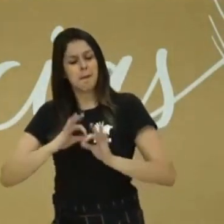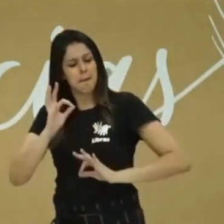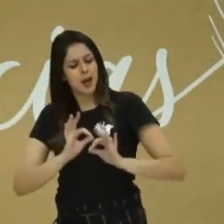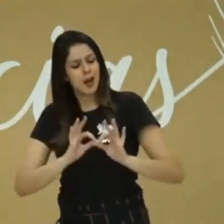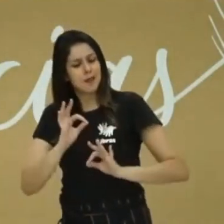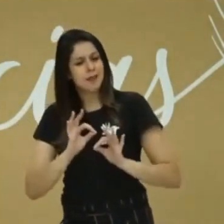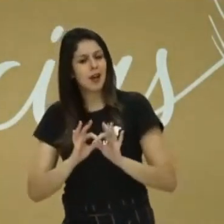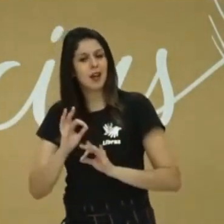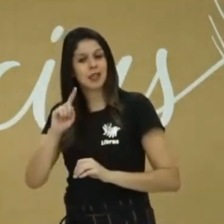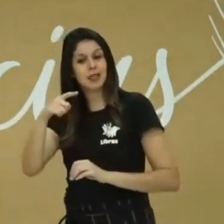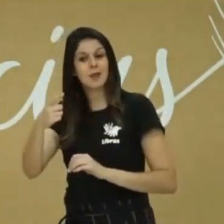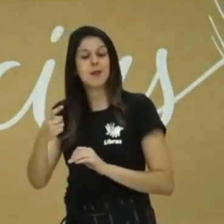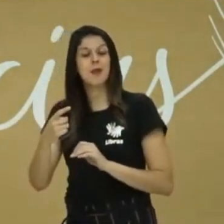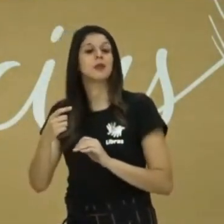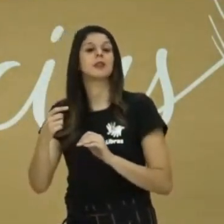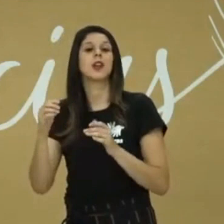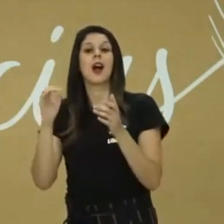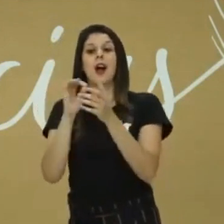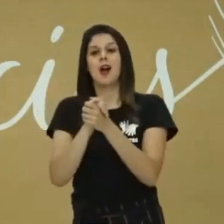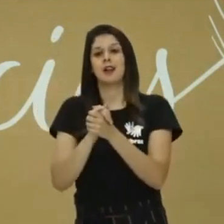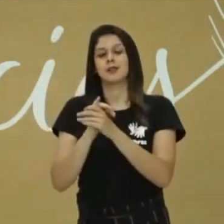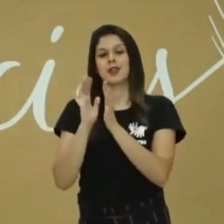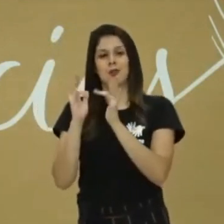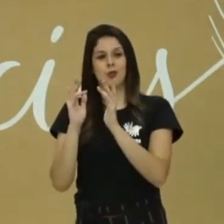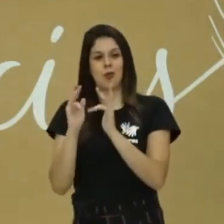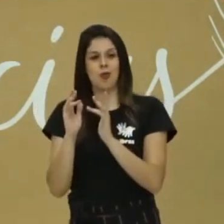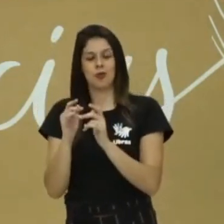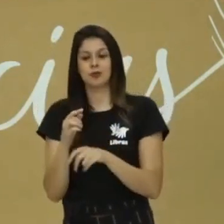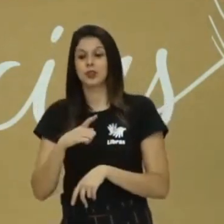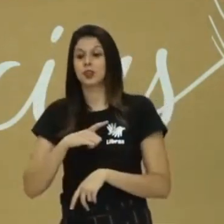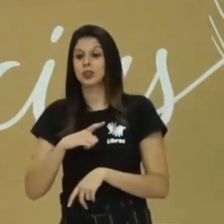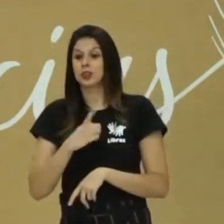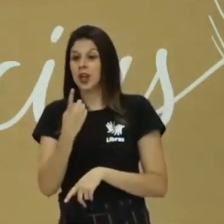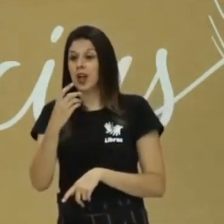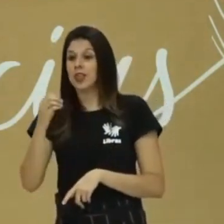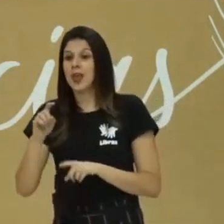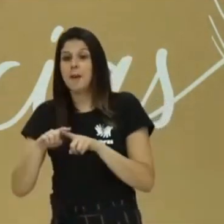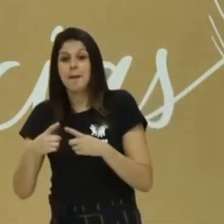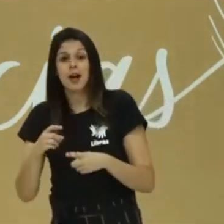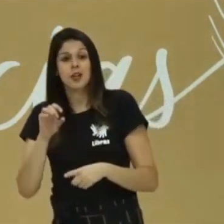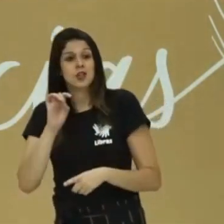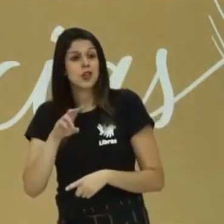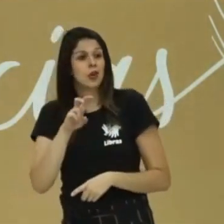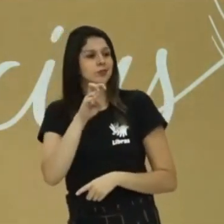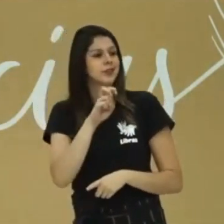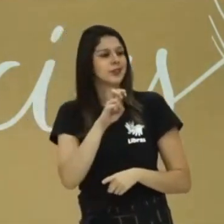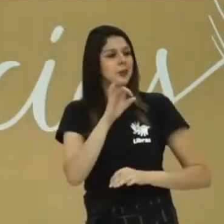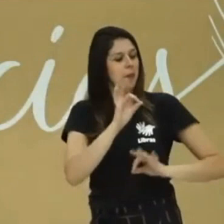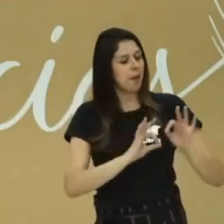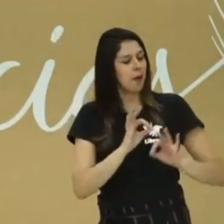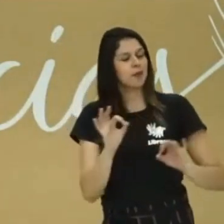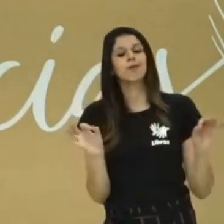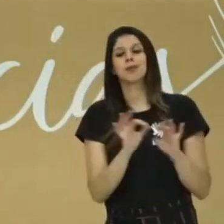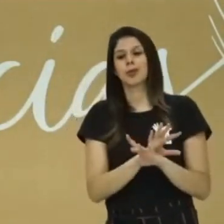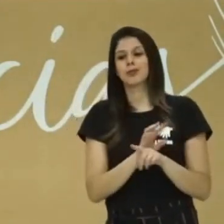sendo preparada para se casar com o noivo e era um 10 mas apenas cinco delas estavam prontas as